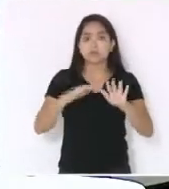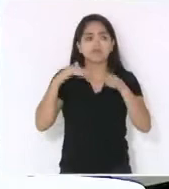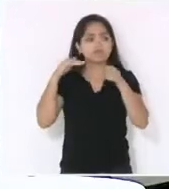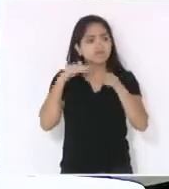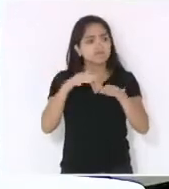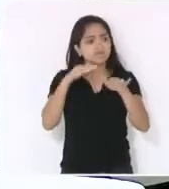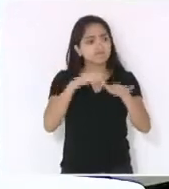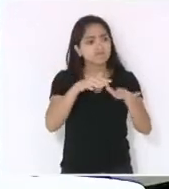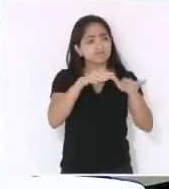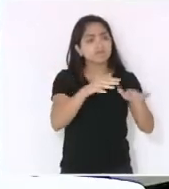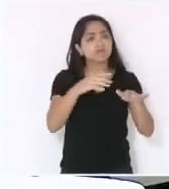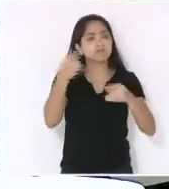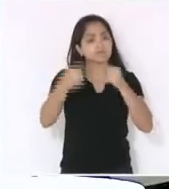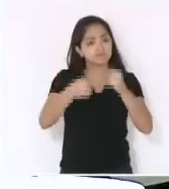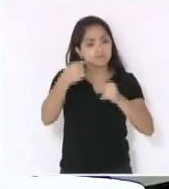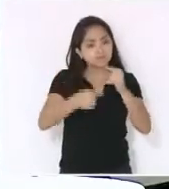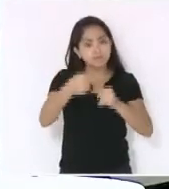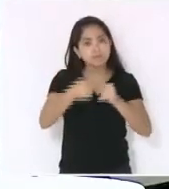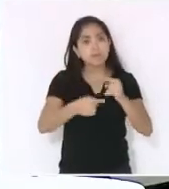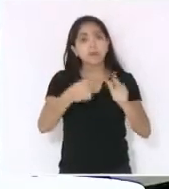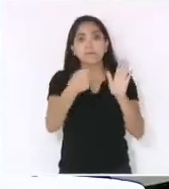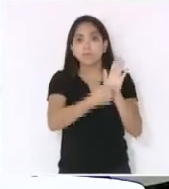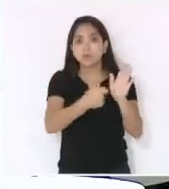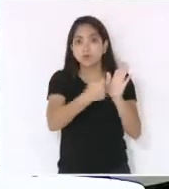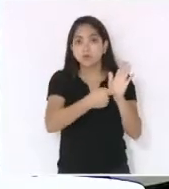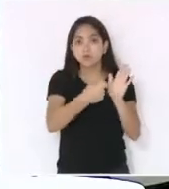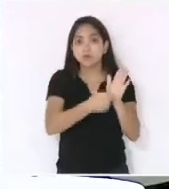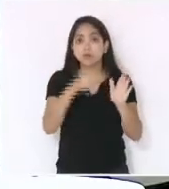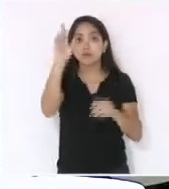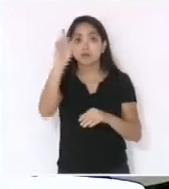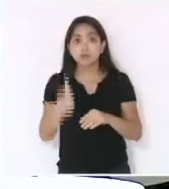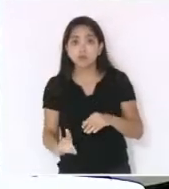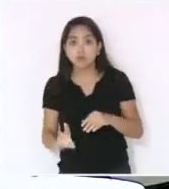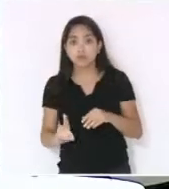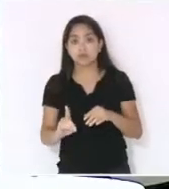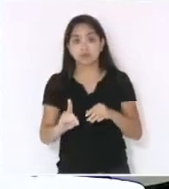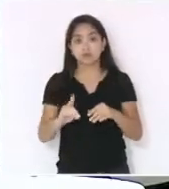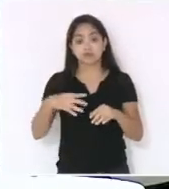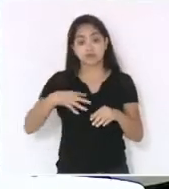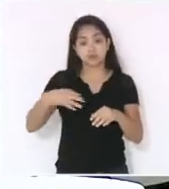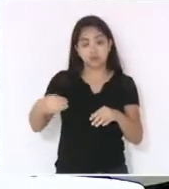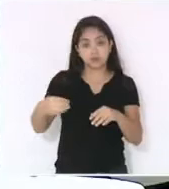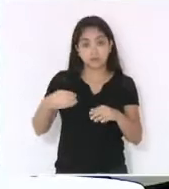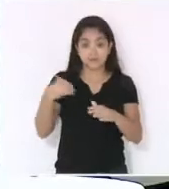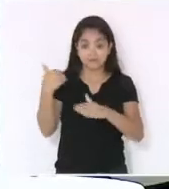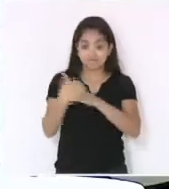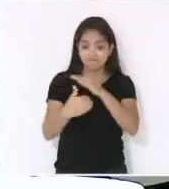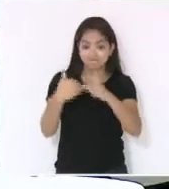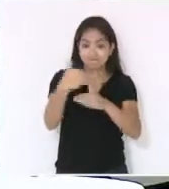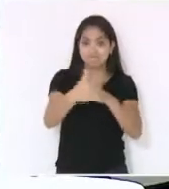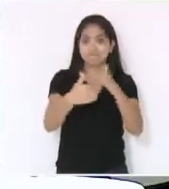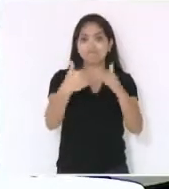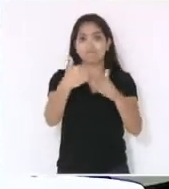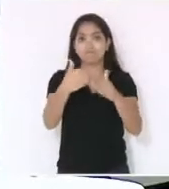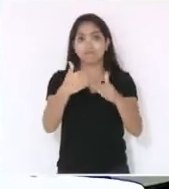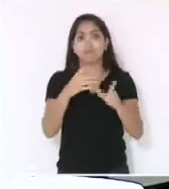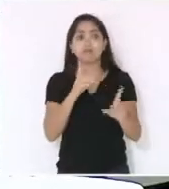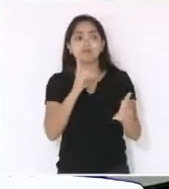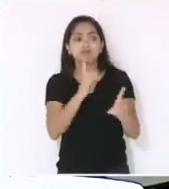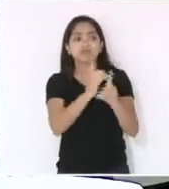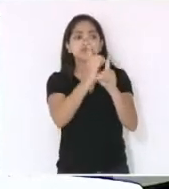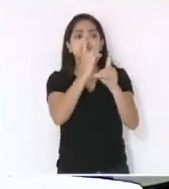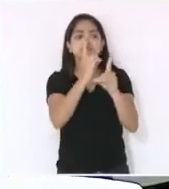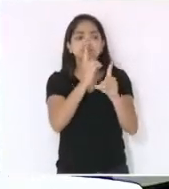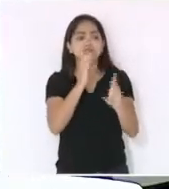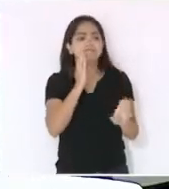político para lutar pelos direitos civis de nossos filhos, mas durante essa caminhada nos descobrimos mais do que